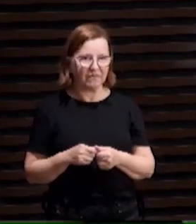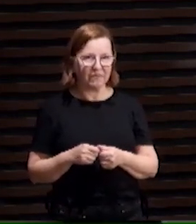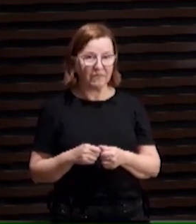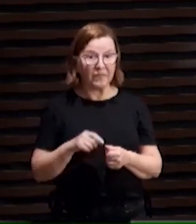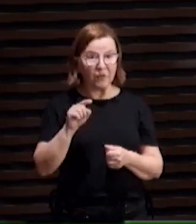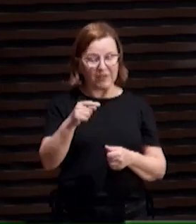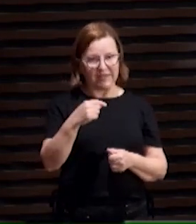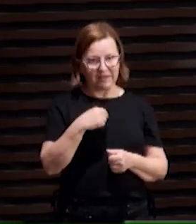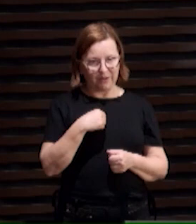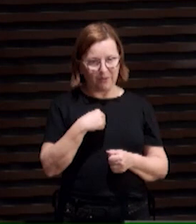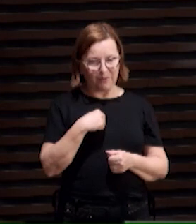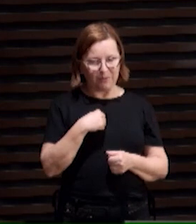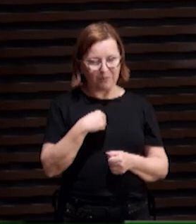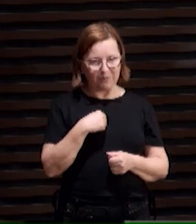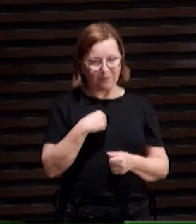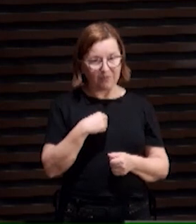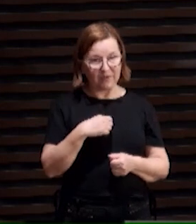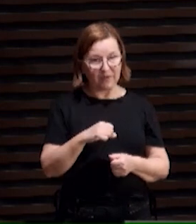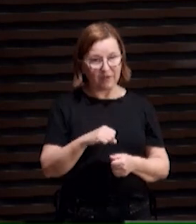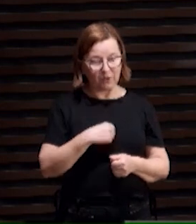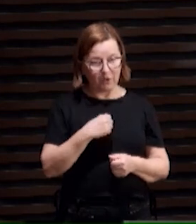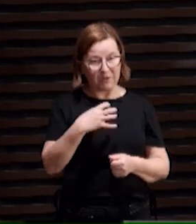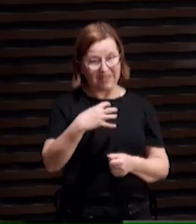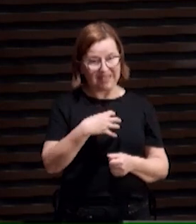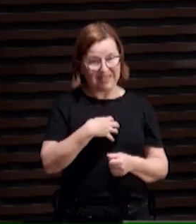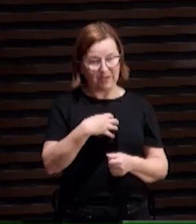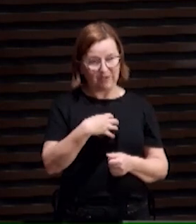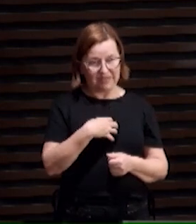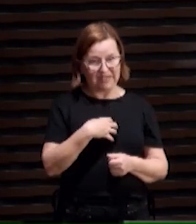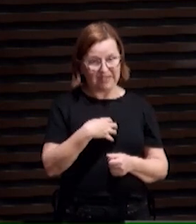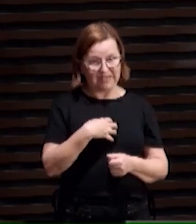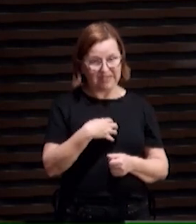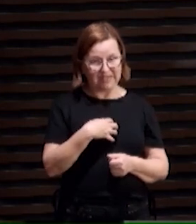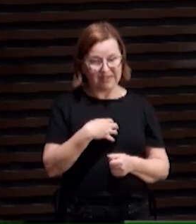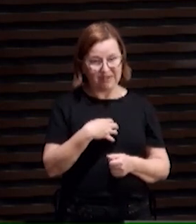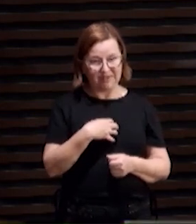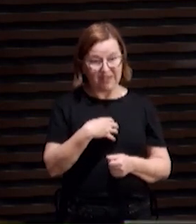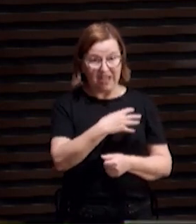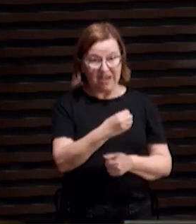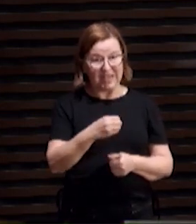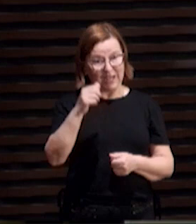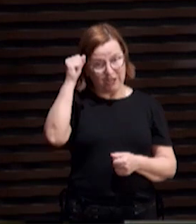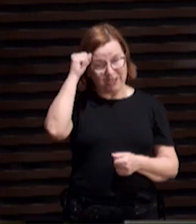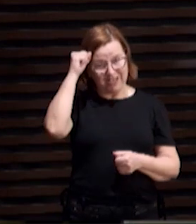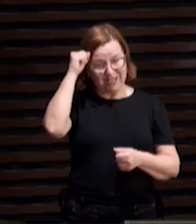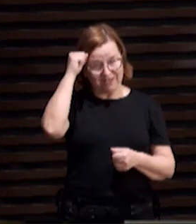Você e eu somos, por natureza, por nascimento adâmico, nós